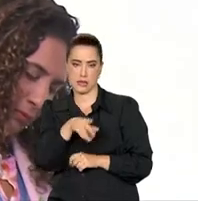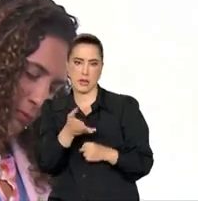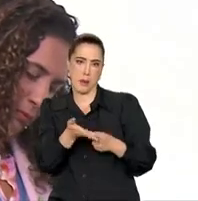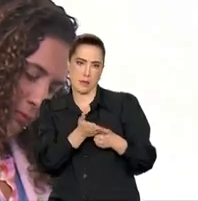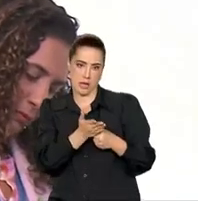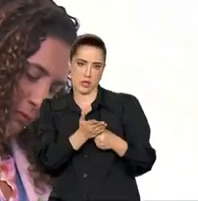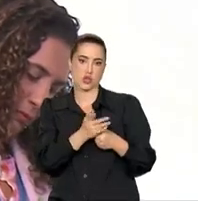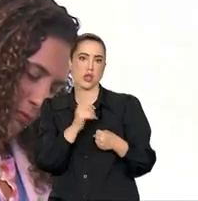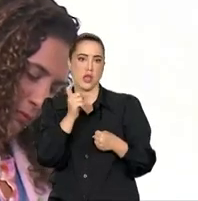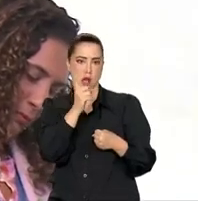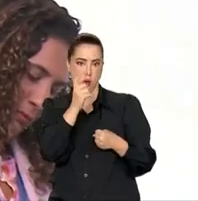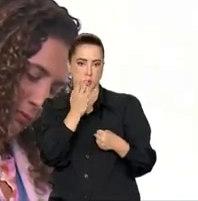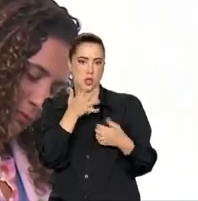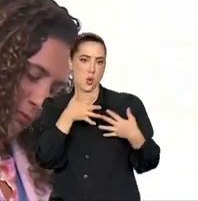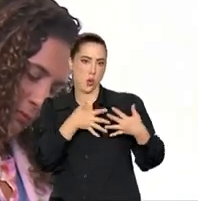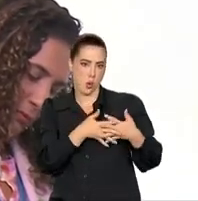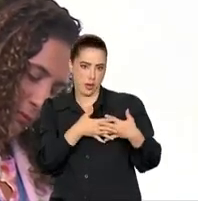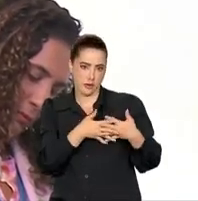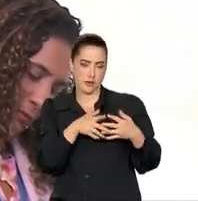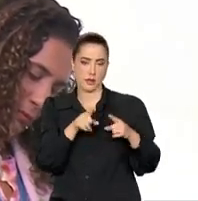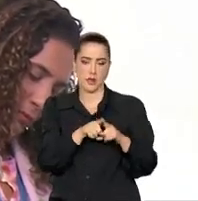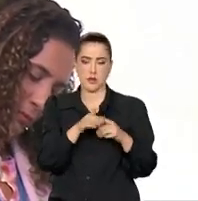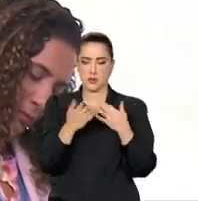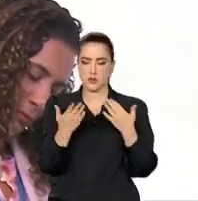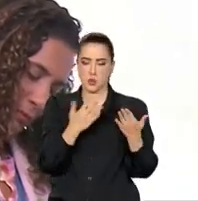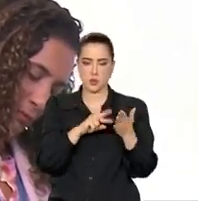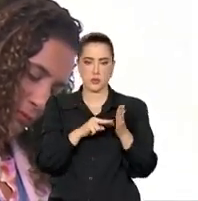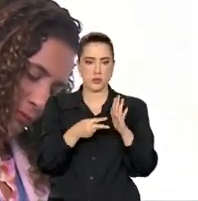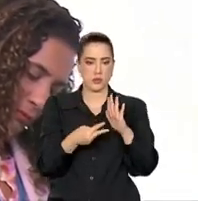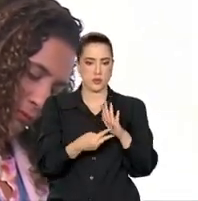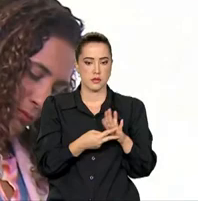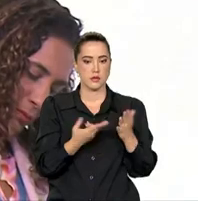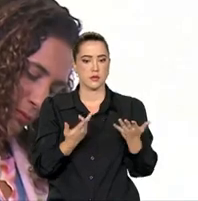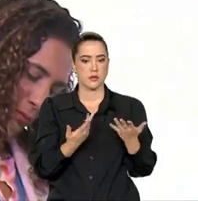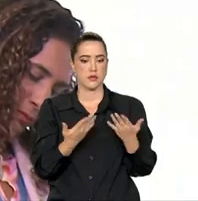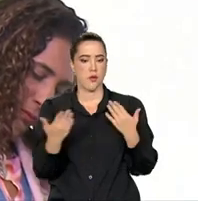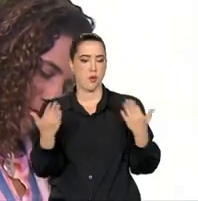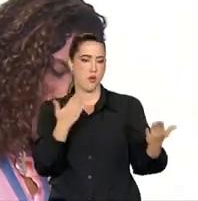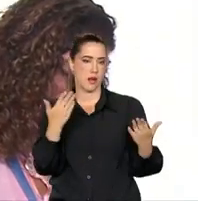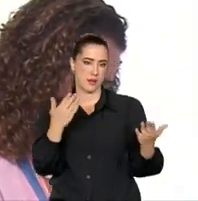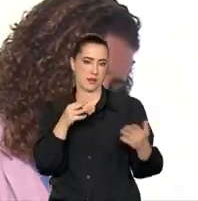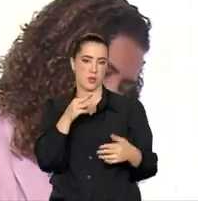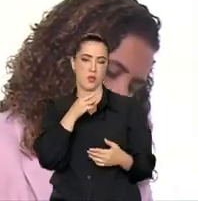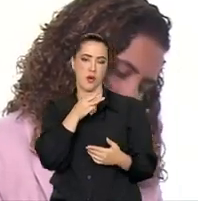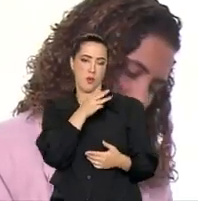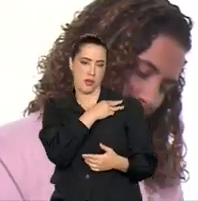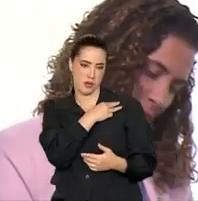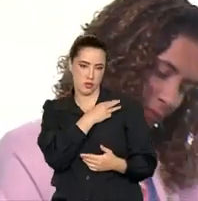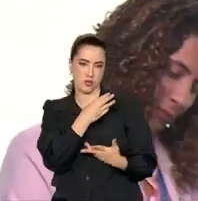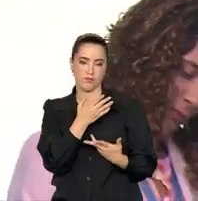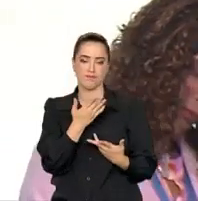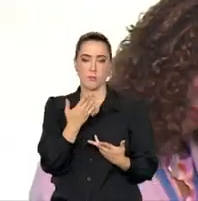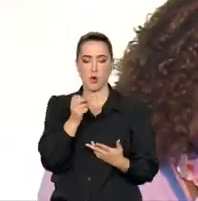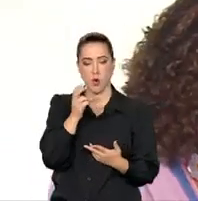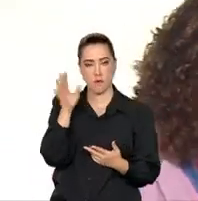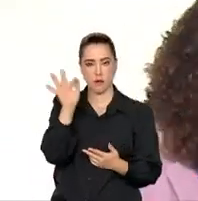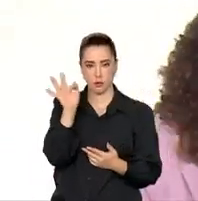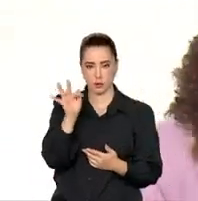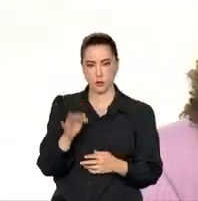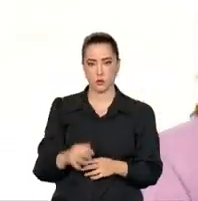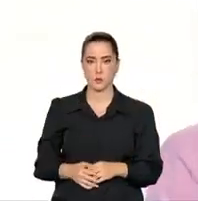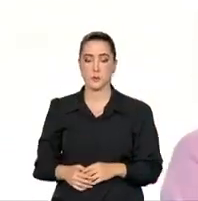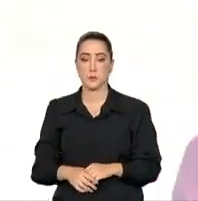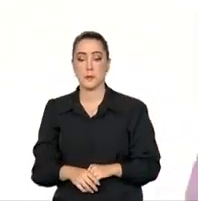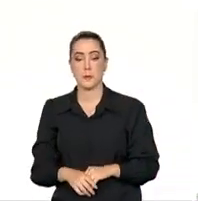alta complexidade, que equivale a um ensino médio superior na